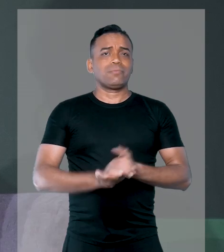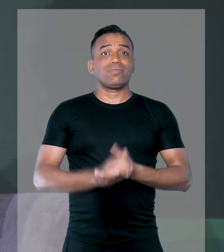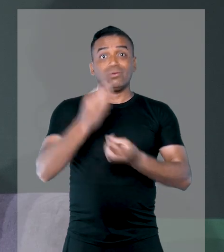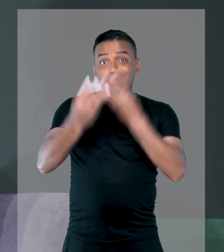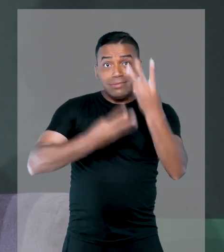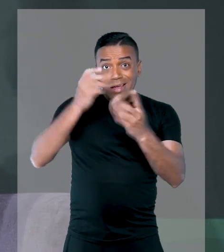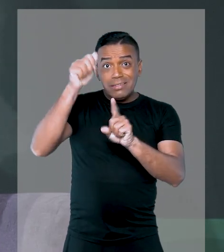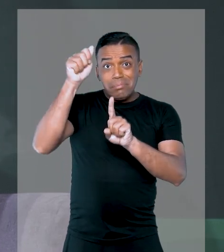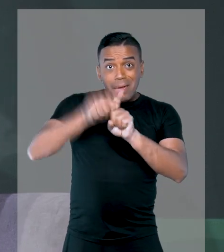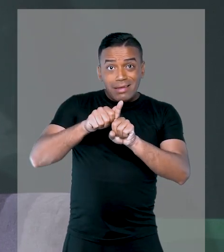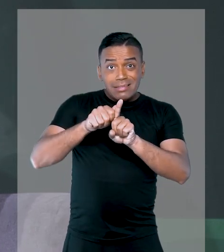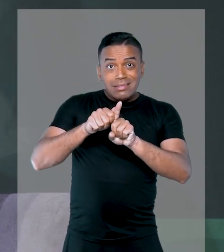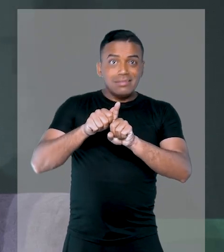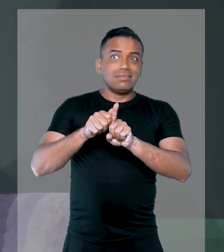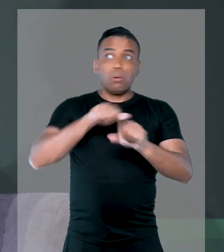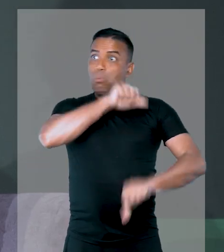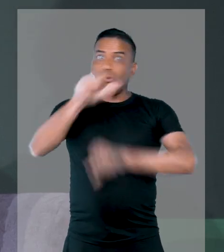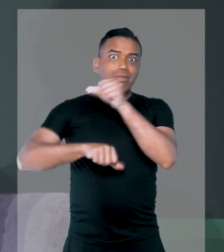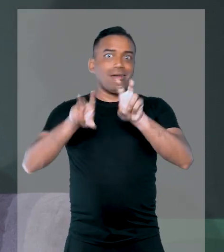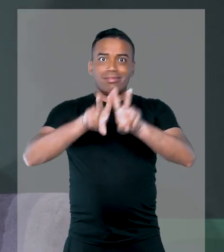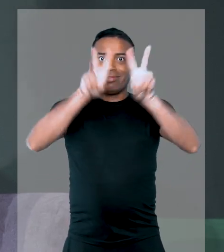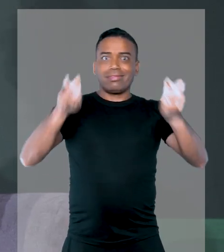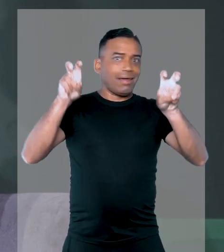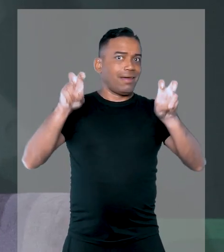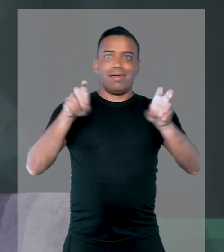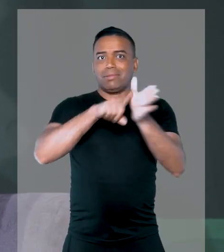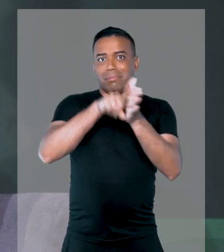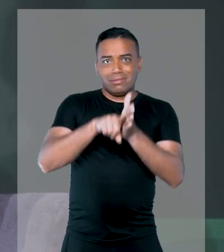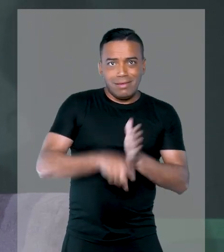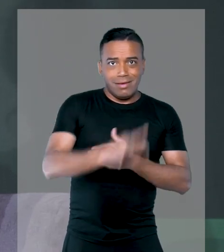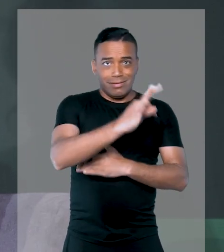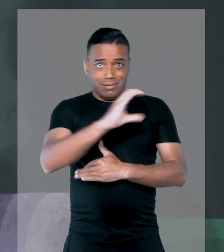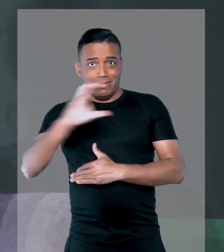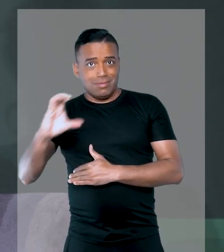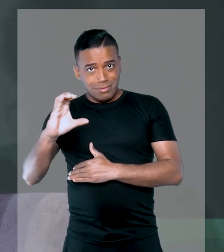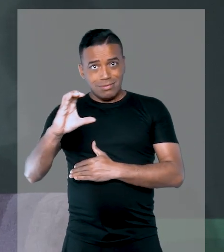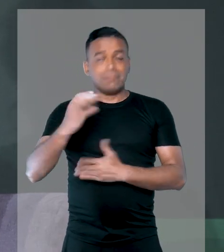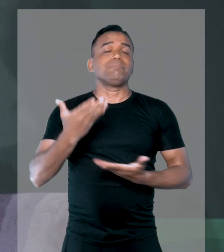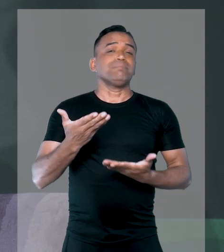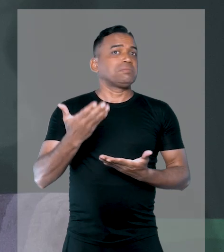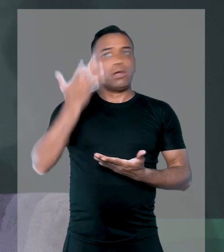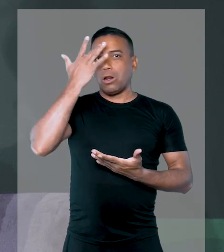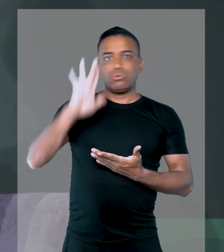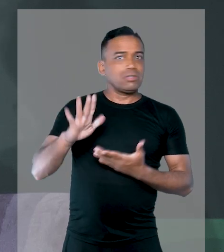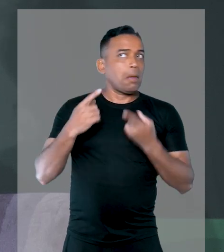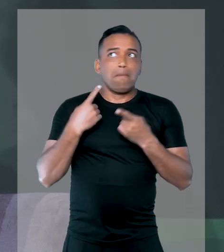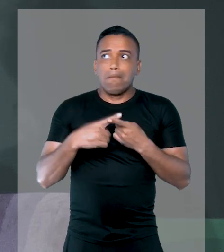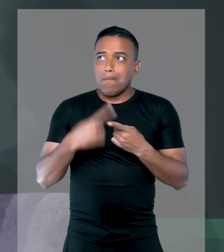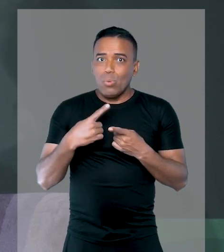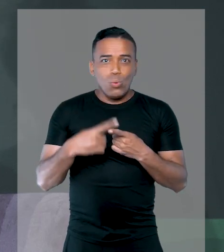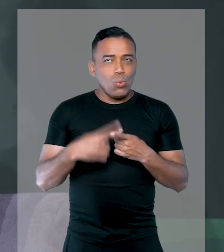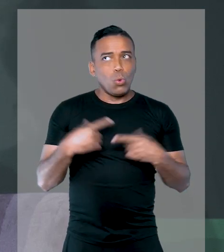3 meses, mudei completamente o rumo e não sei por